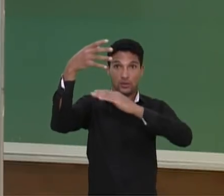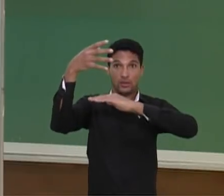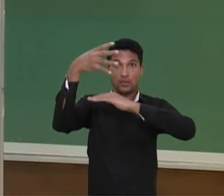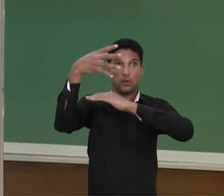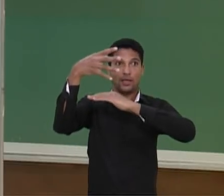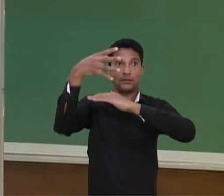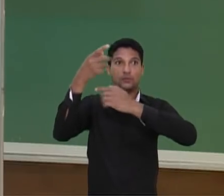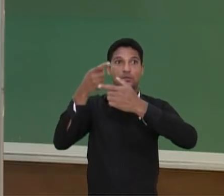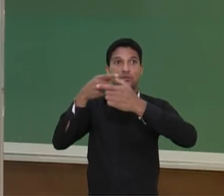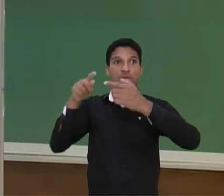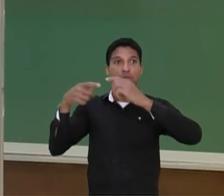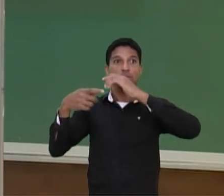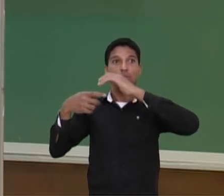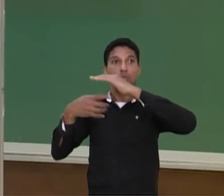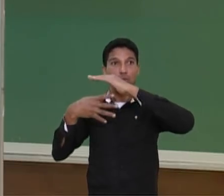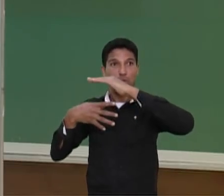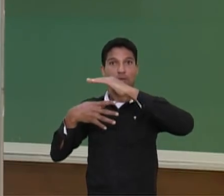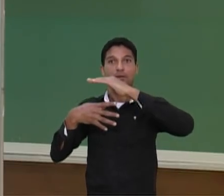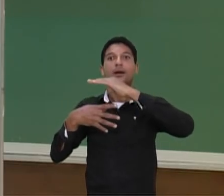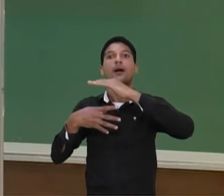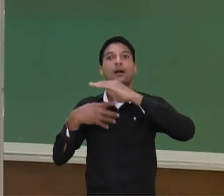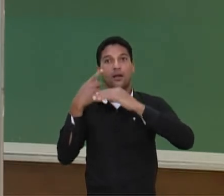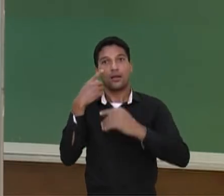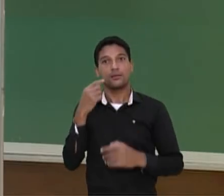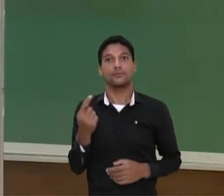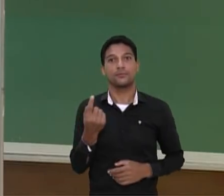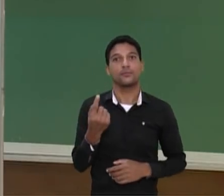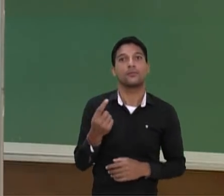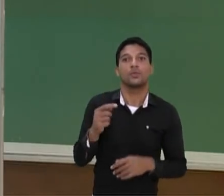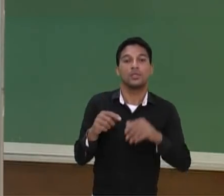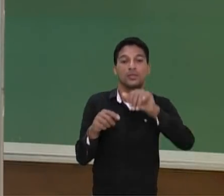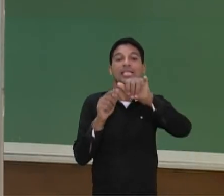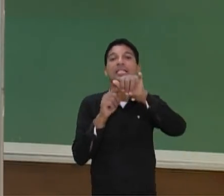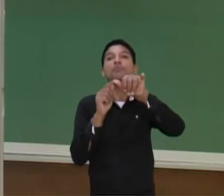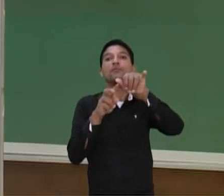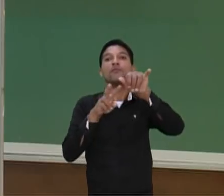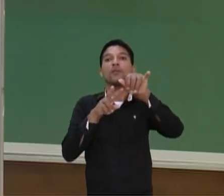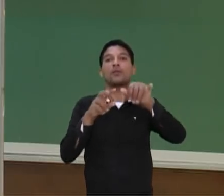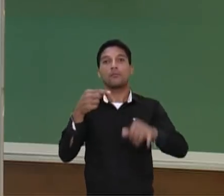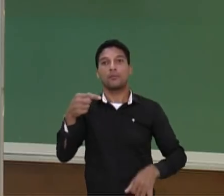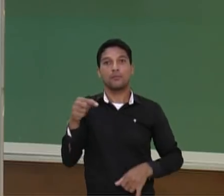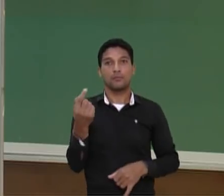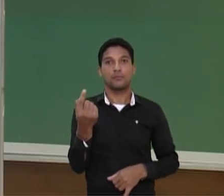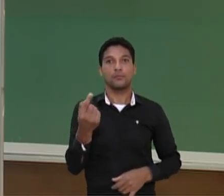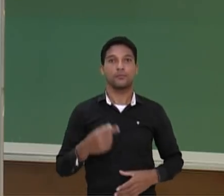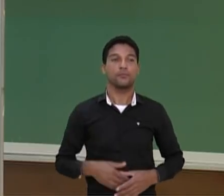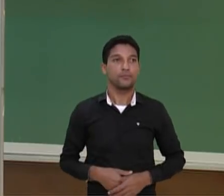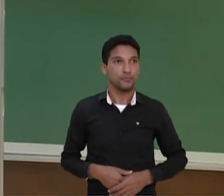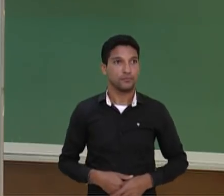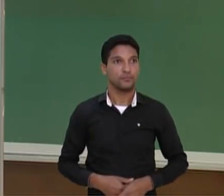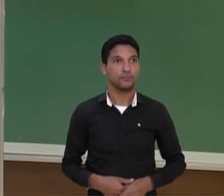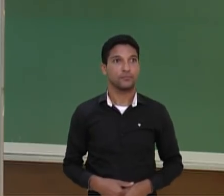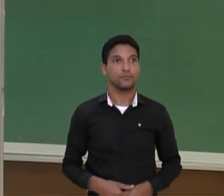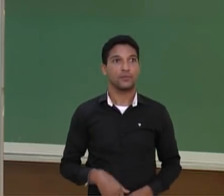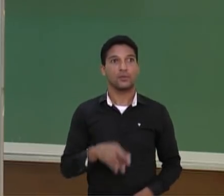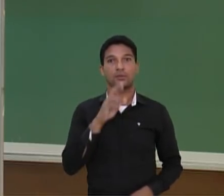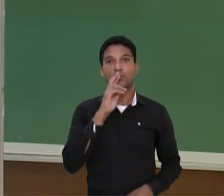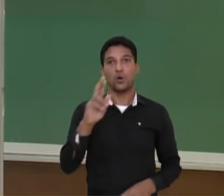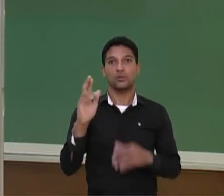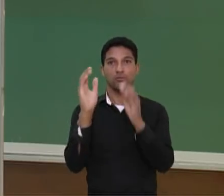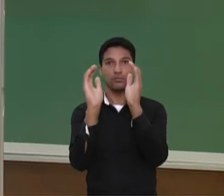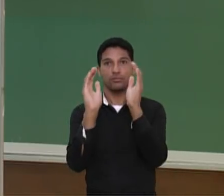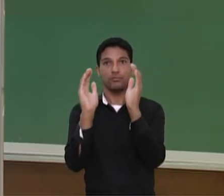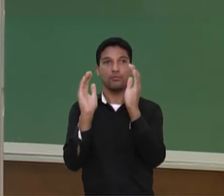eu tenho y do vértice = -1 bom então resposta ali né as